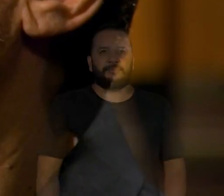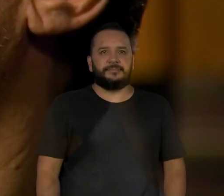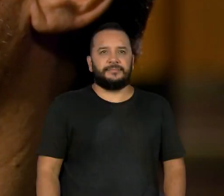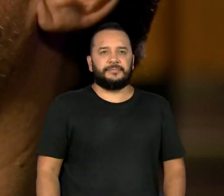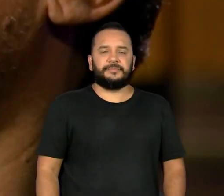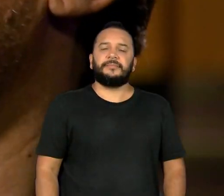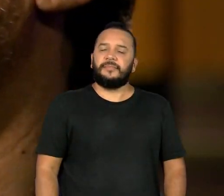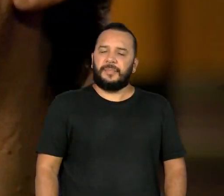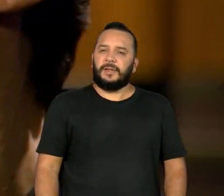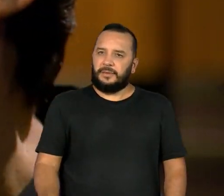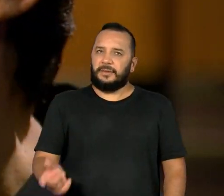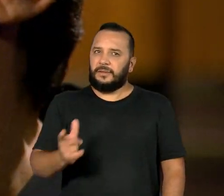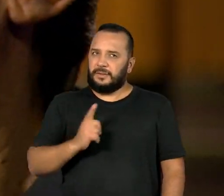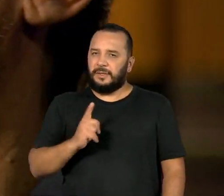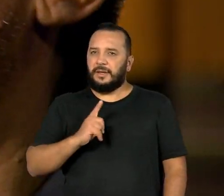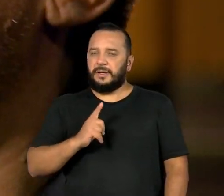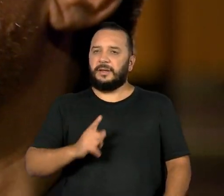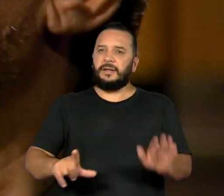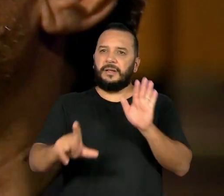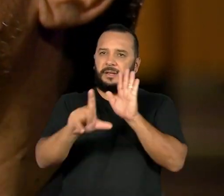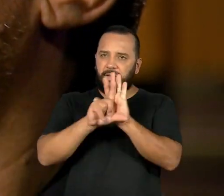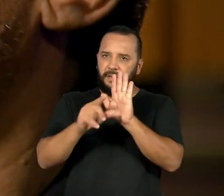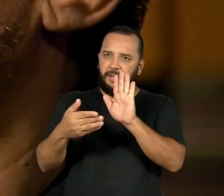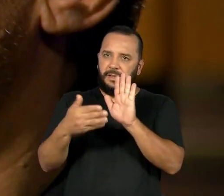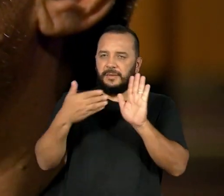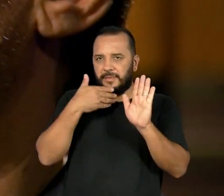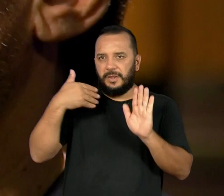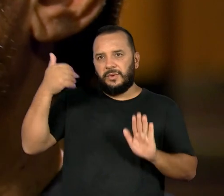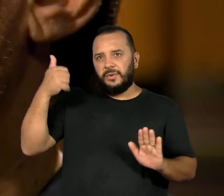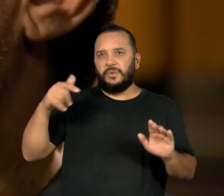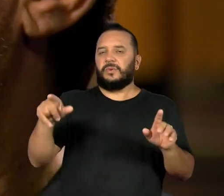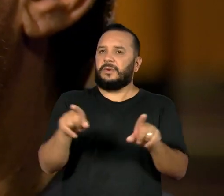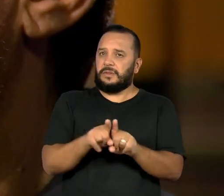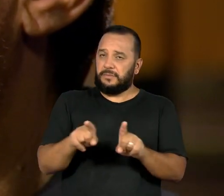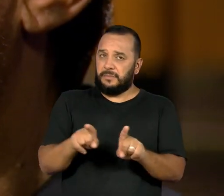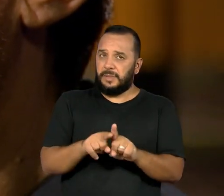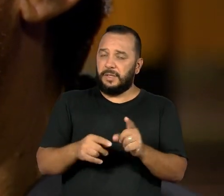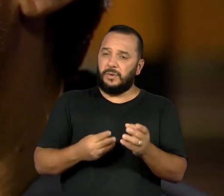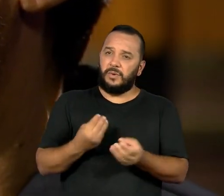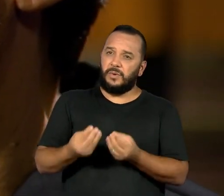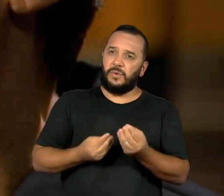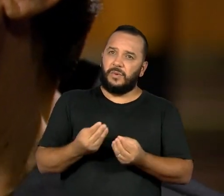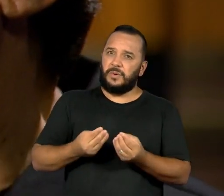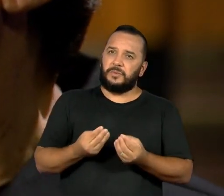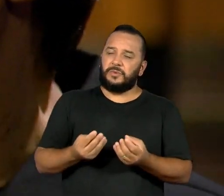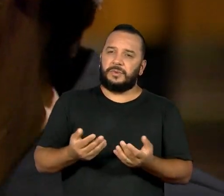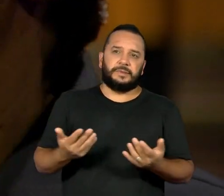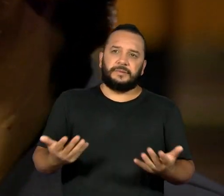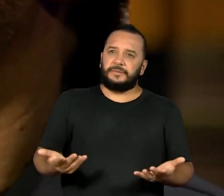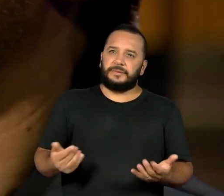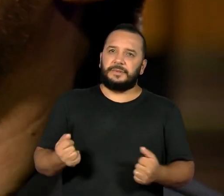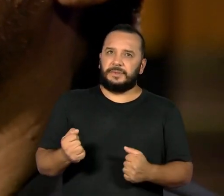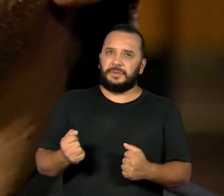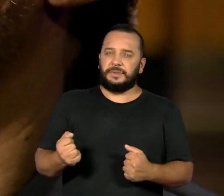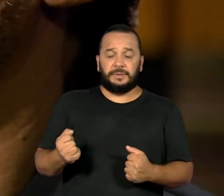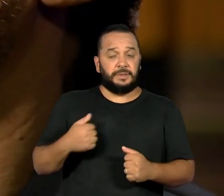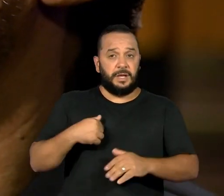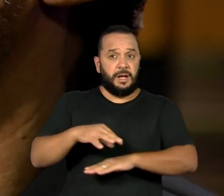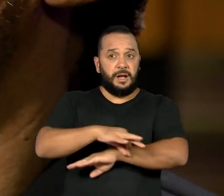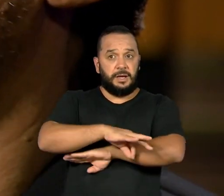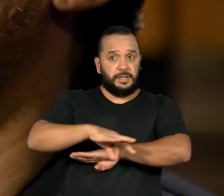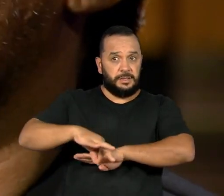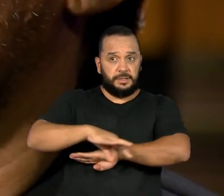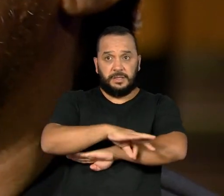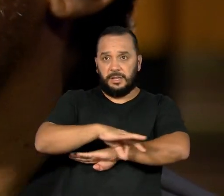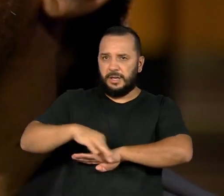Muita coisa melhorou na legislação, na forma como, enfim, grandes arquitetos